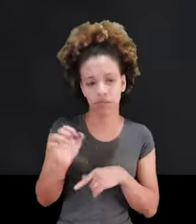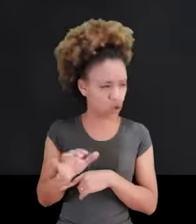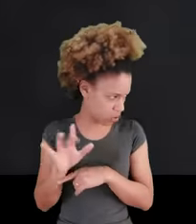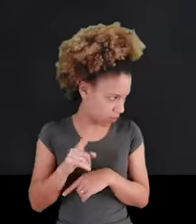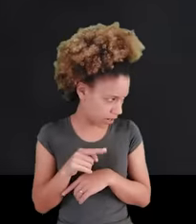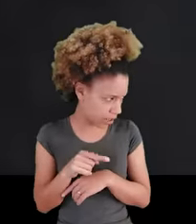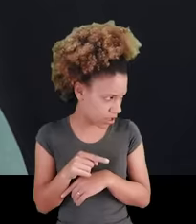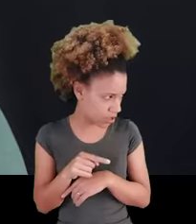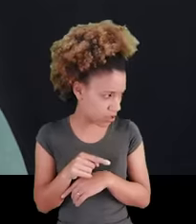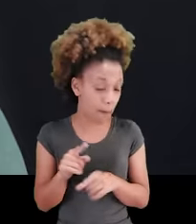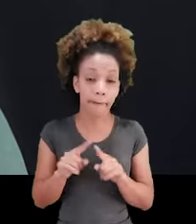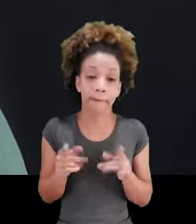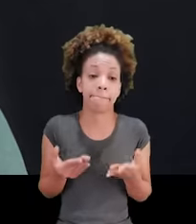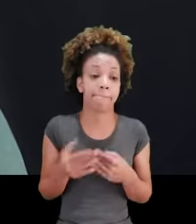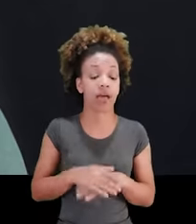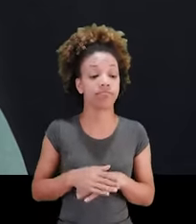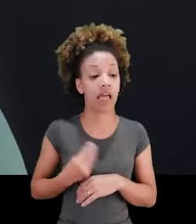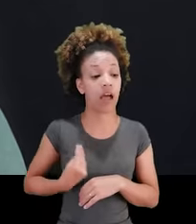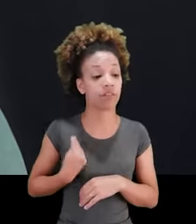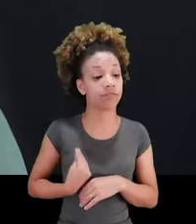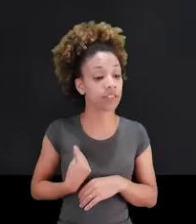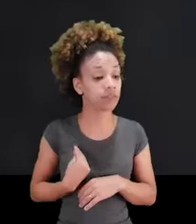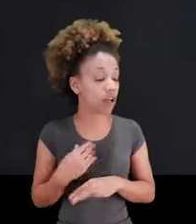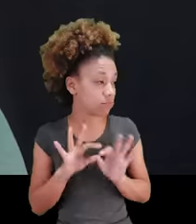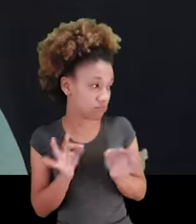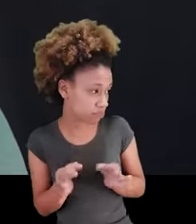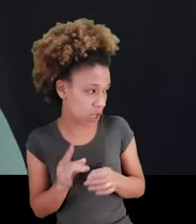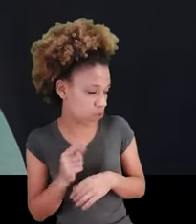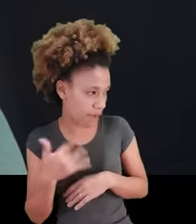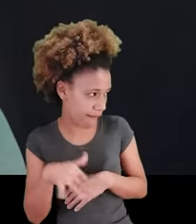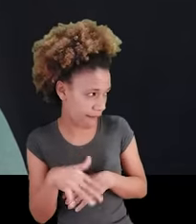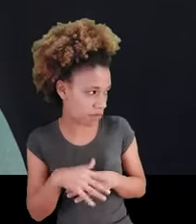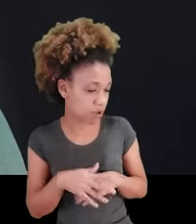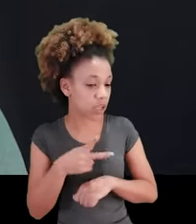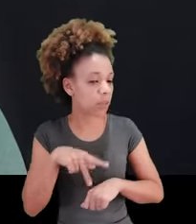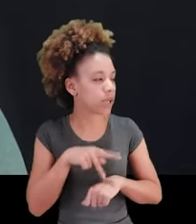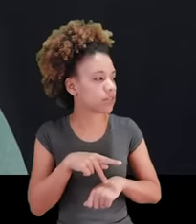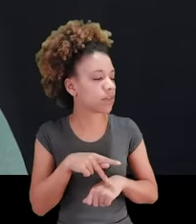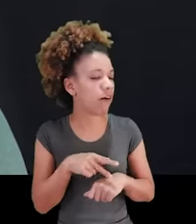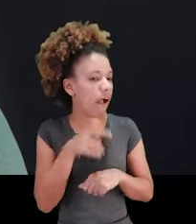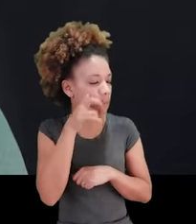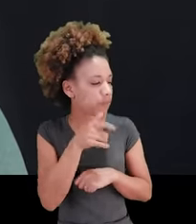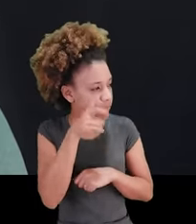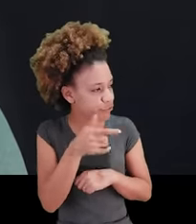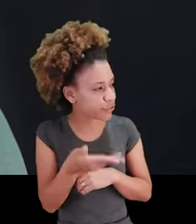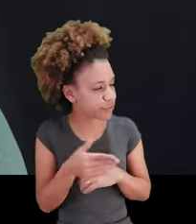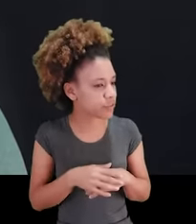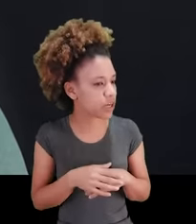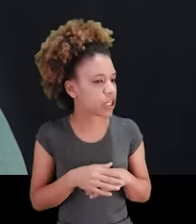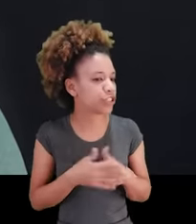né? Mas mesmo assim o custo de vida não é tão caro. Sim. Então é um país que acaba sendo um atrativo